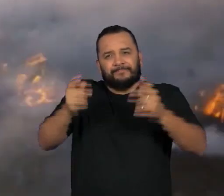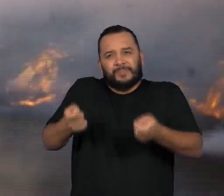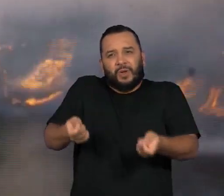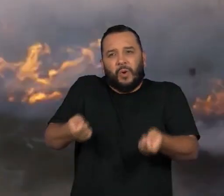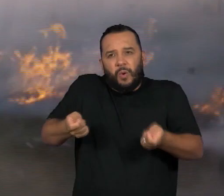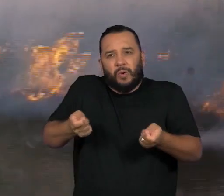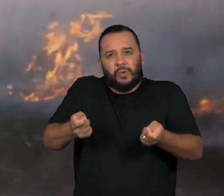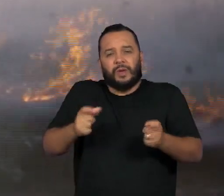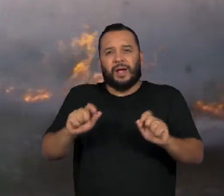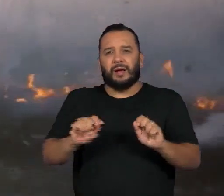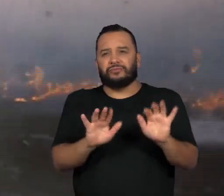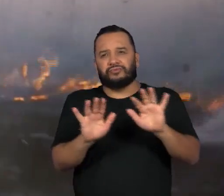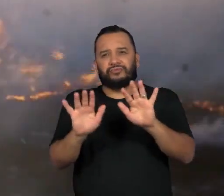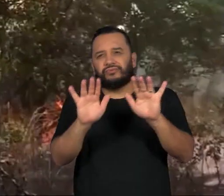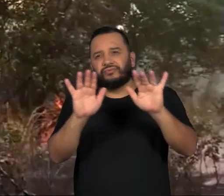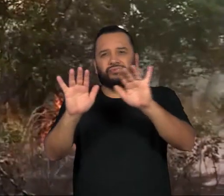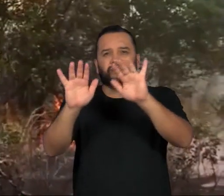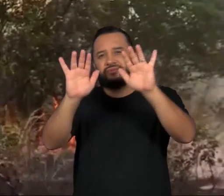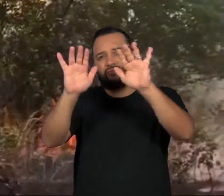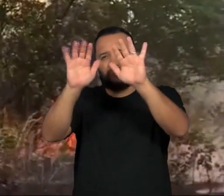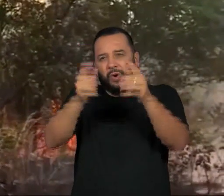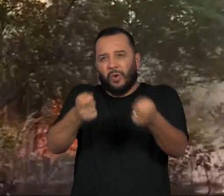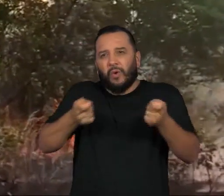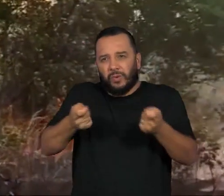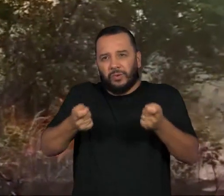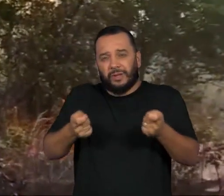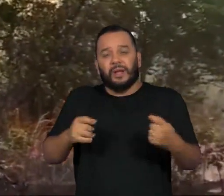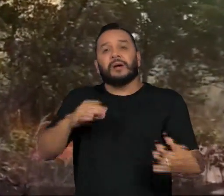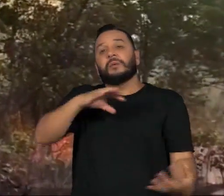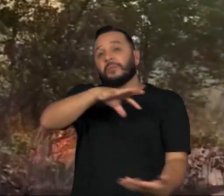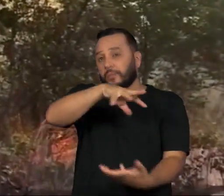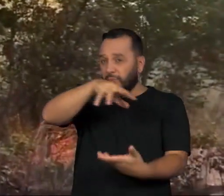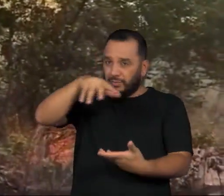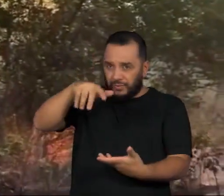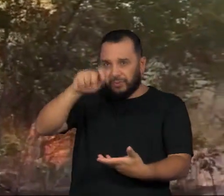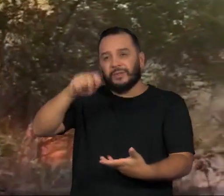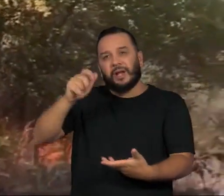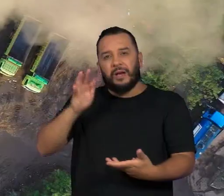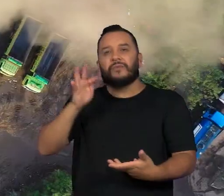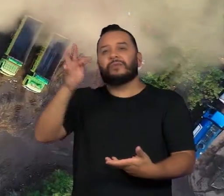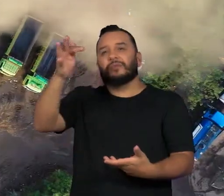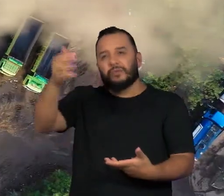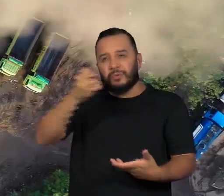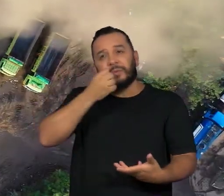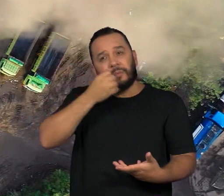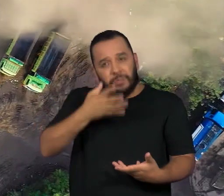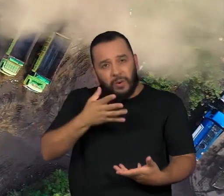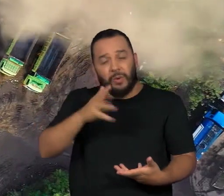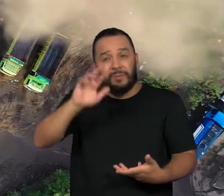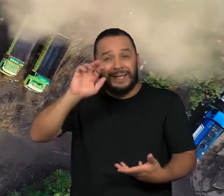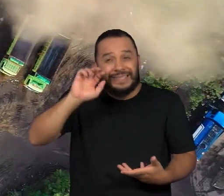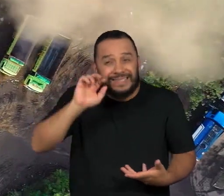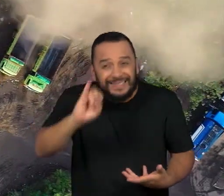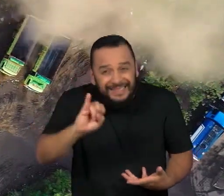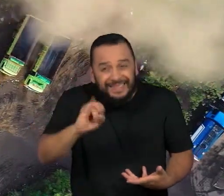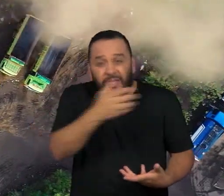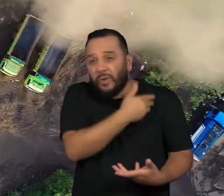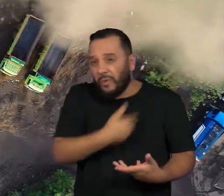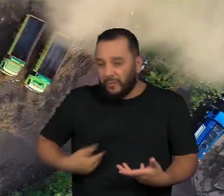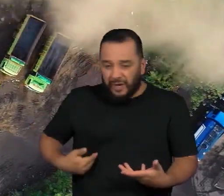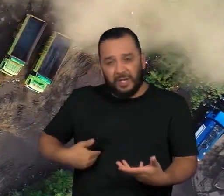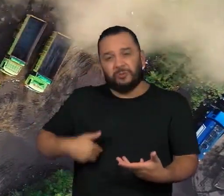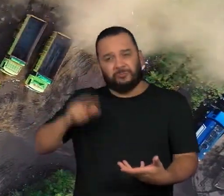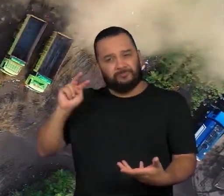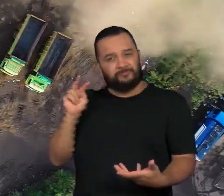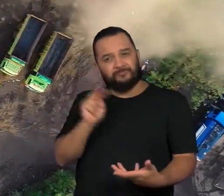efeito estufa na atmosfera. A Terra ainda pode ter um futuro habitável se os governantes adotarem políticas